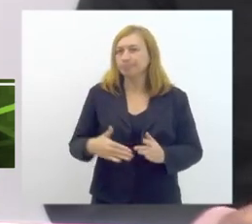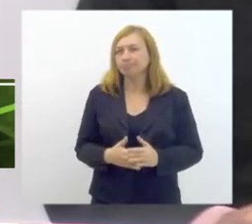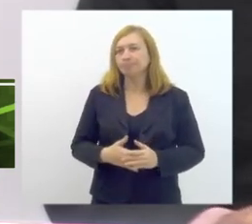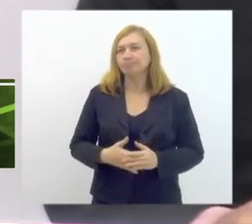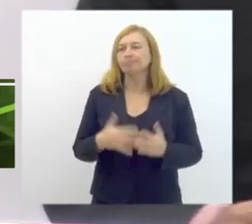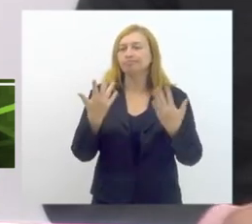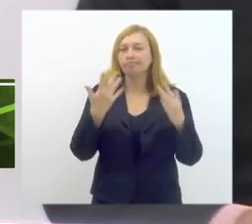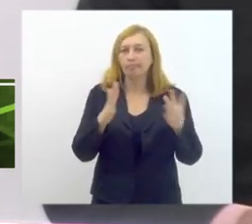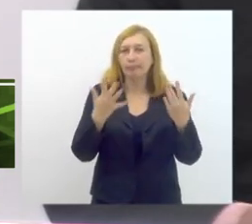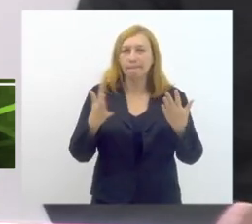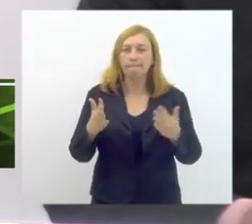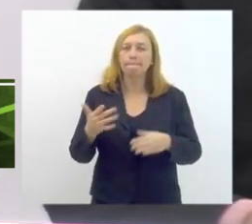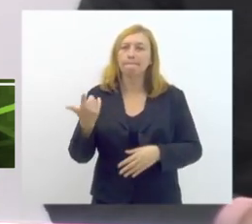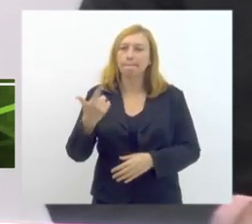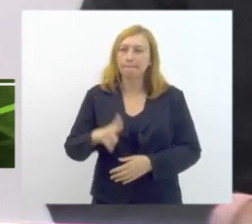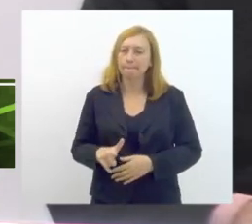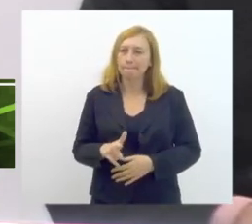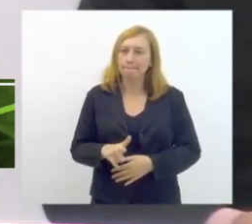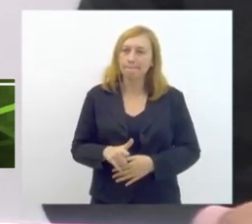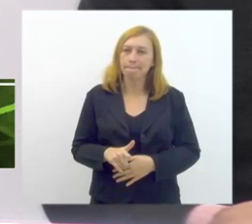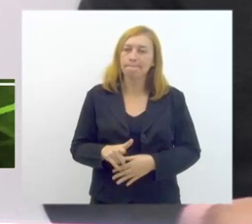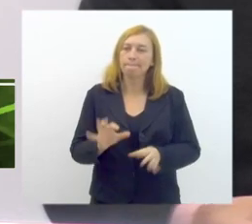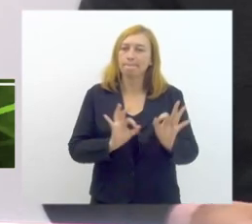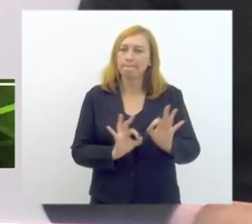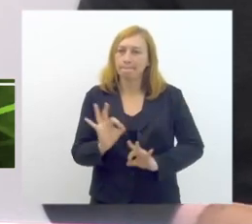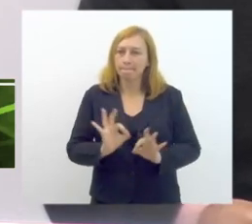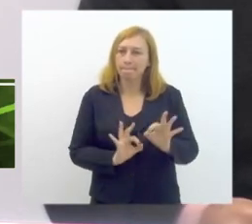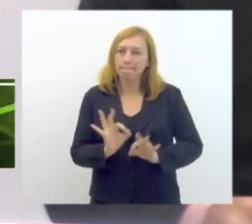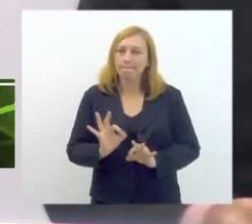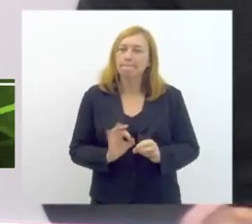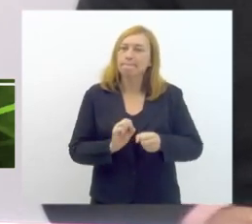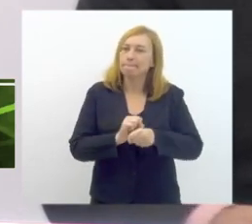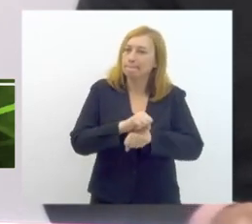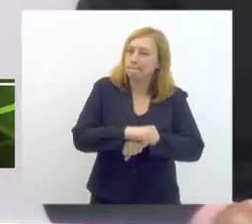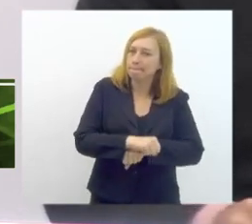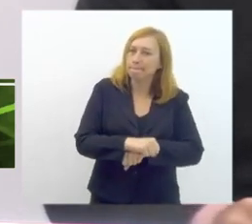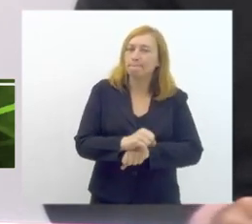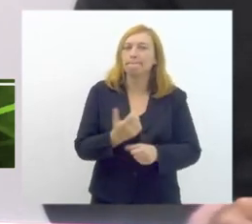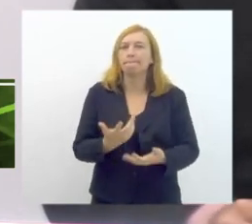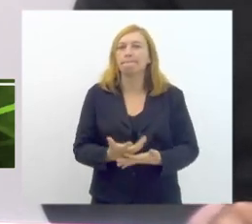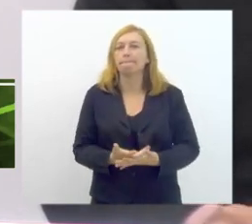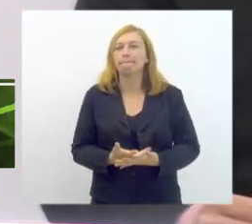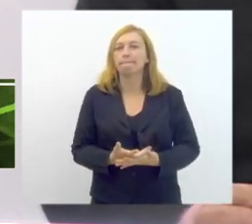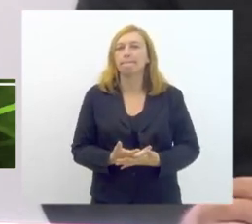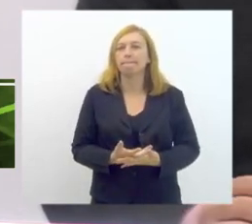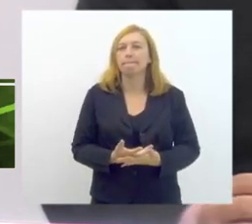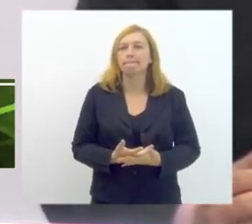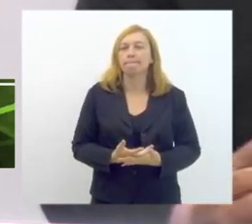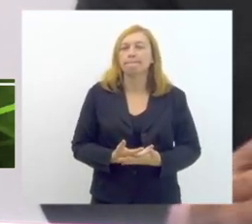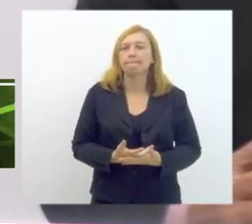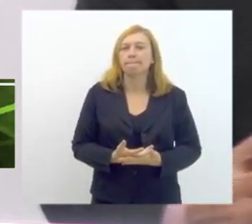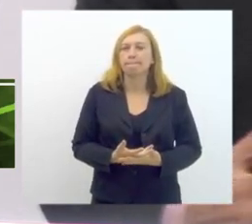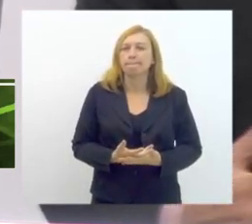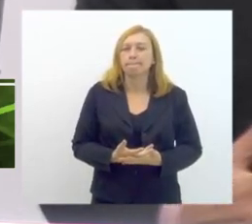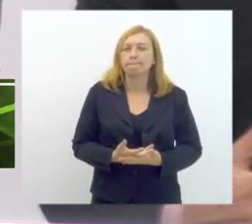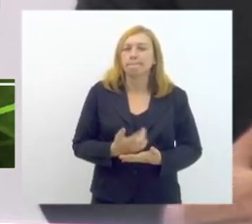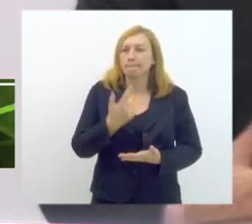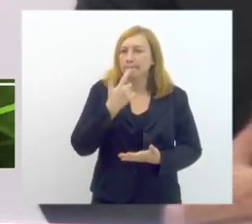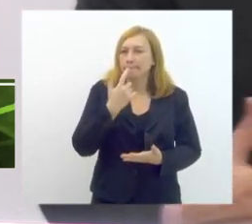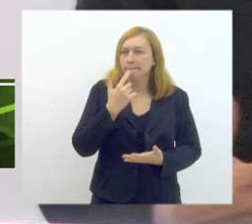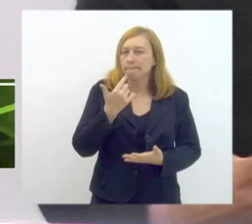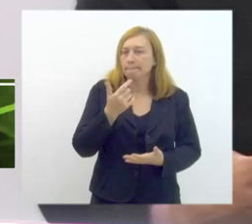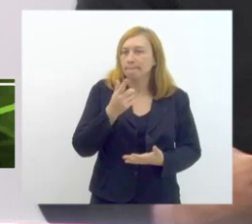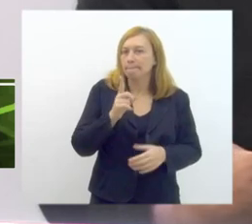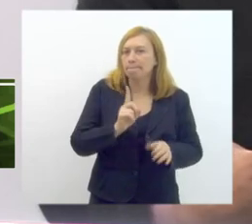quero parabenizar mais uma vez a organização do seminário. Foi feito praticamente em cima da hora, com menos de